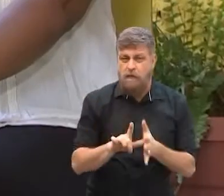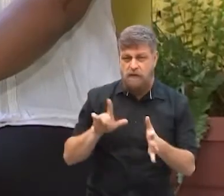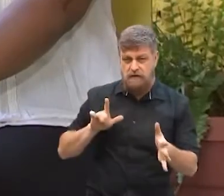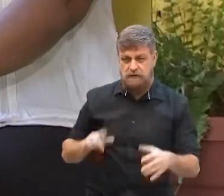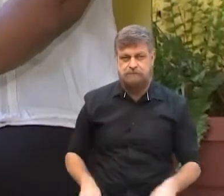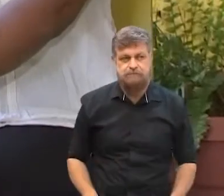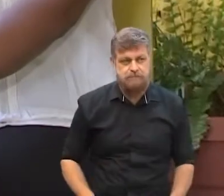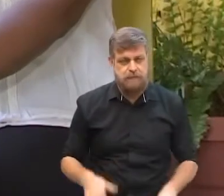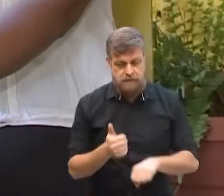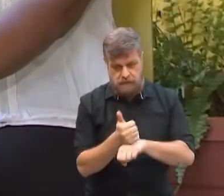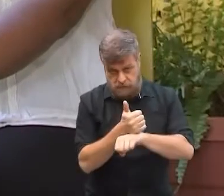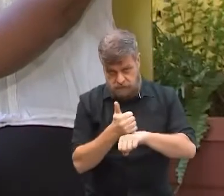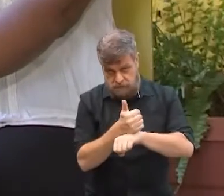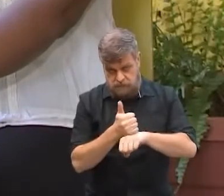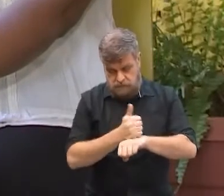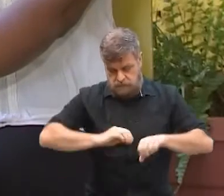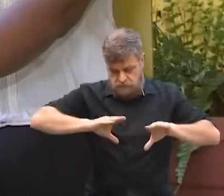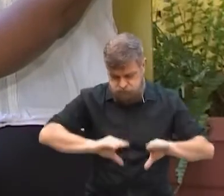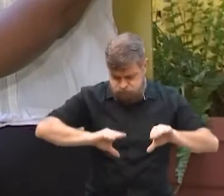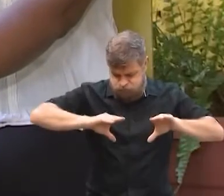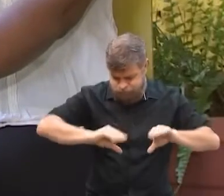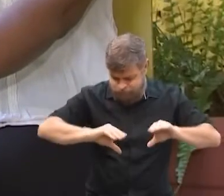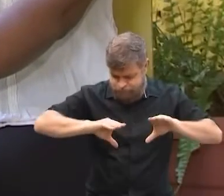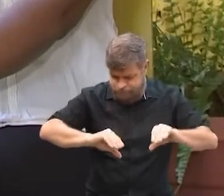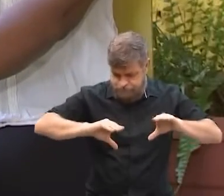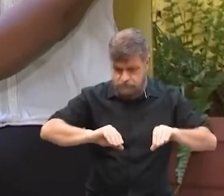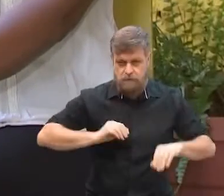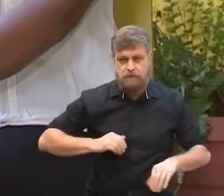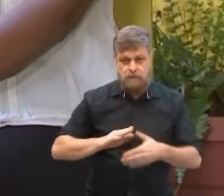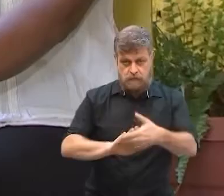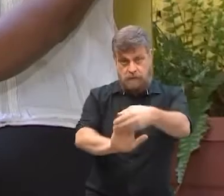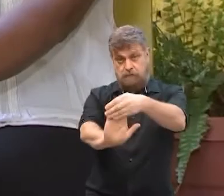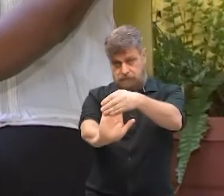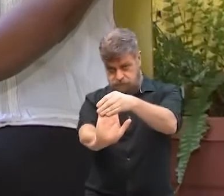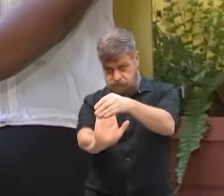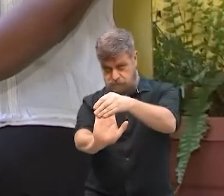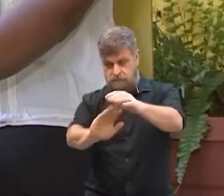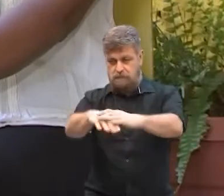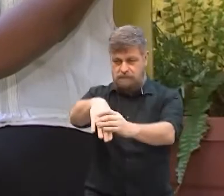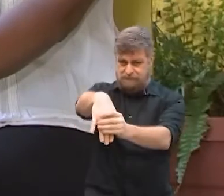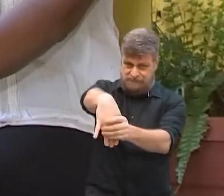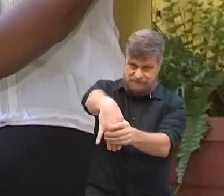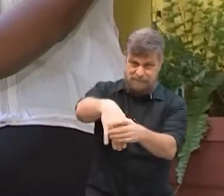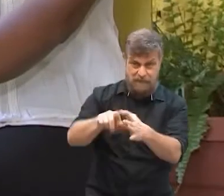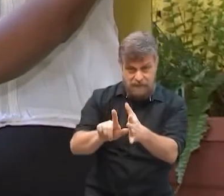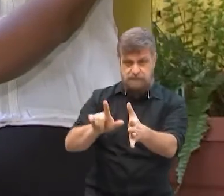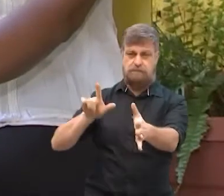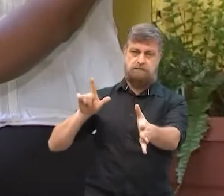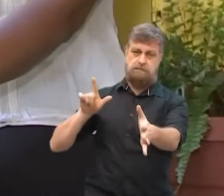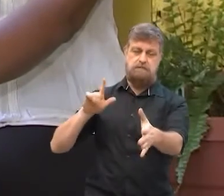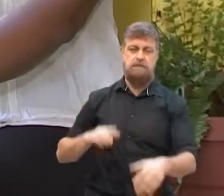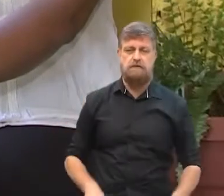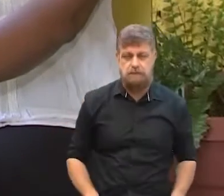não? O profissional que trabalha com massoterapia precisa fazer alongamentos, fazer aquecimento de articulação.